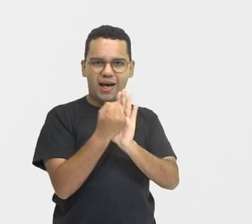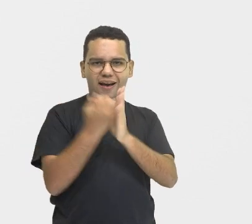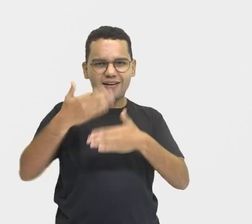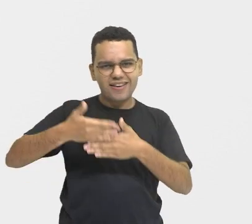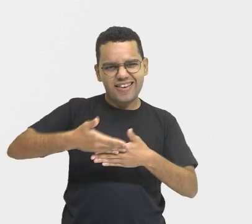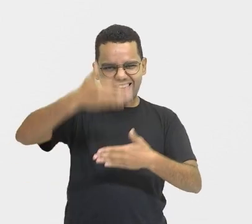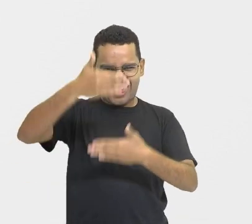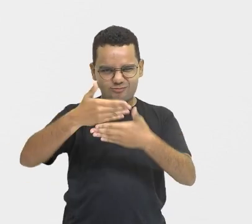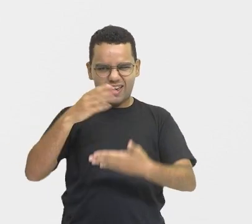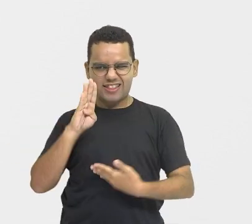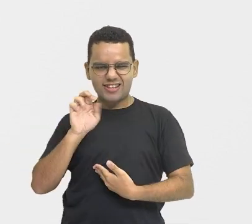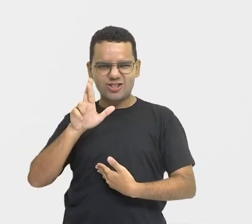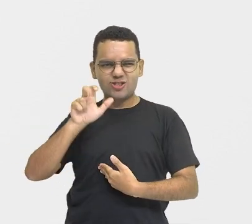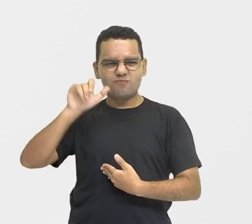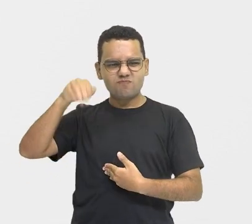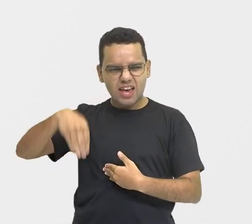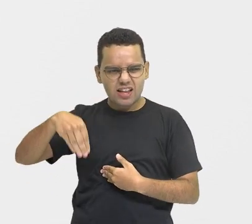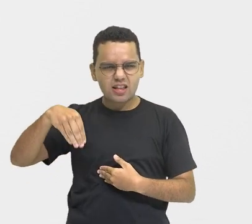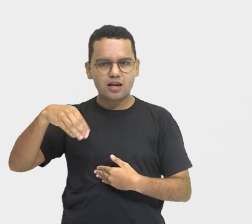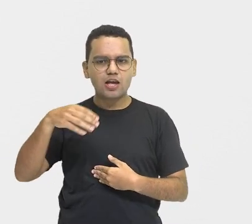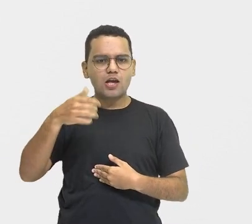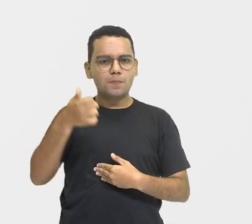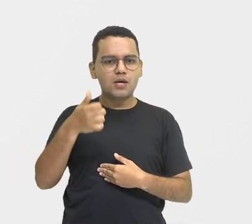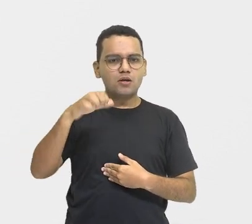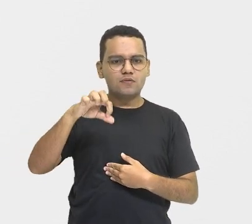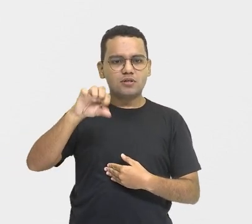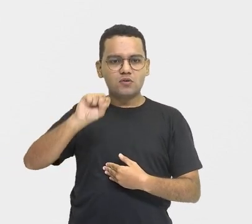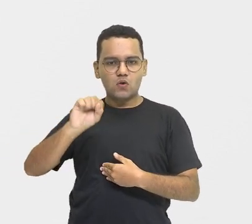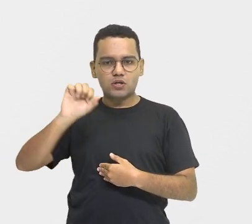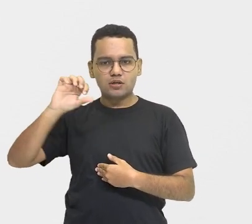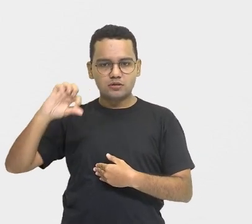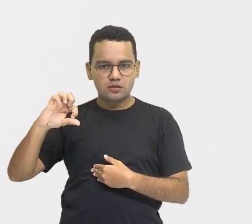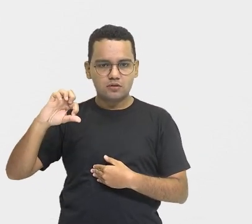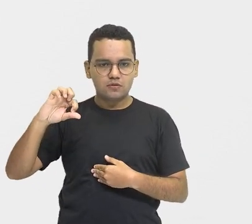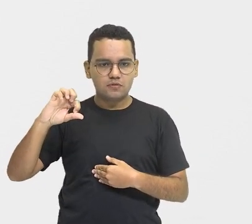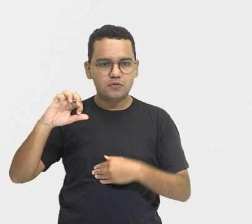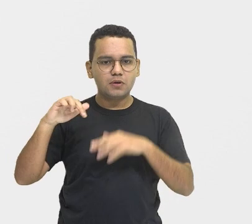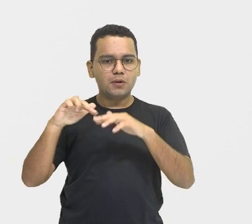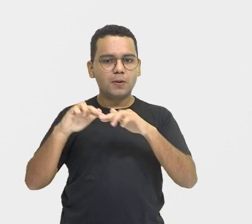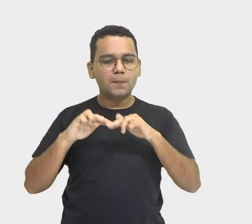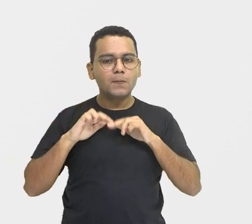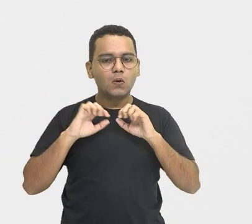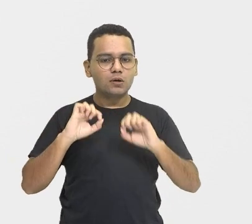de 1989 e o esfacelamento da União Soviética no ano de